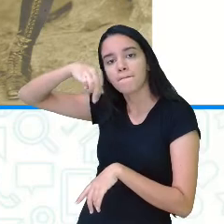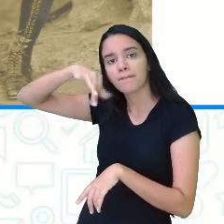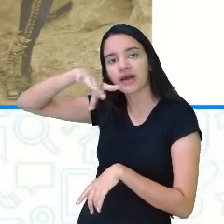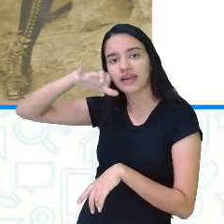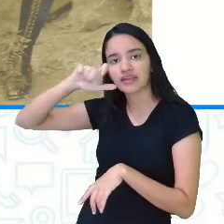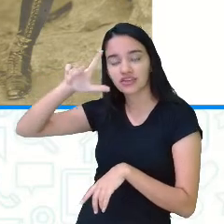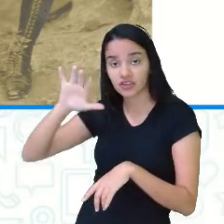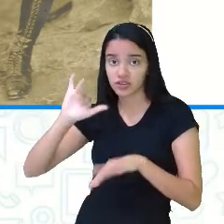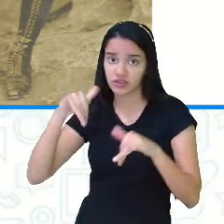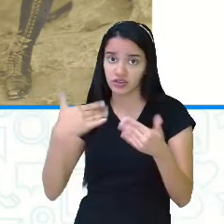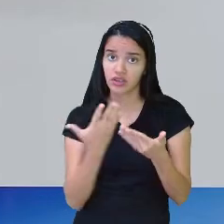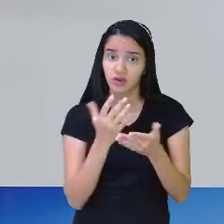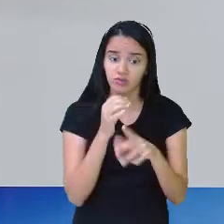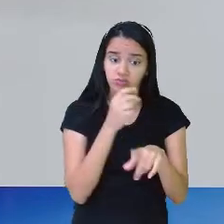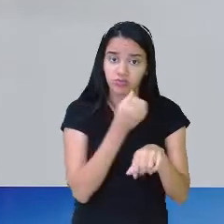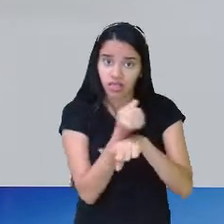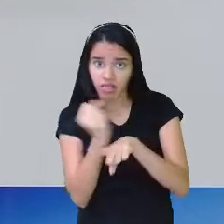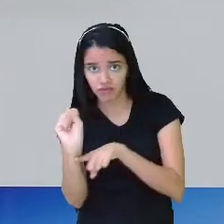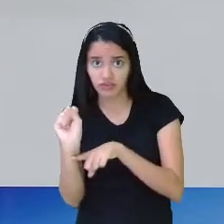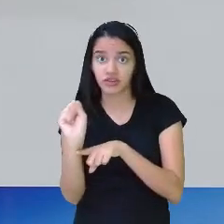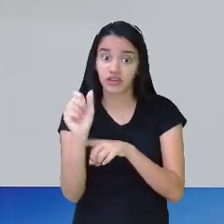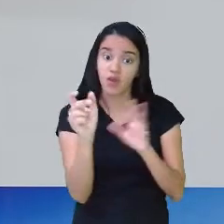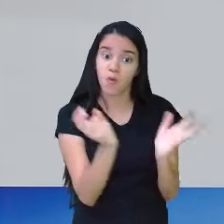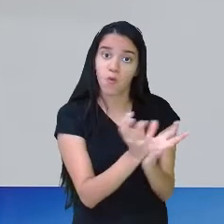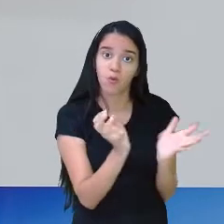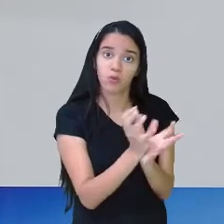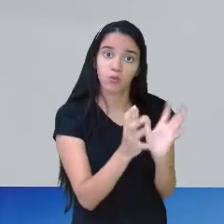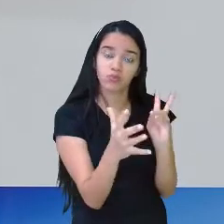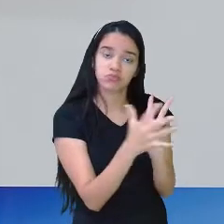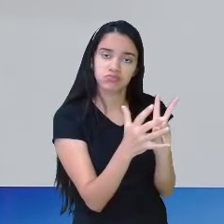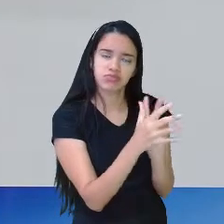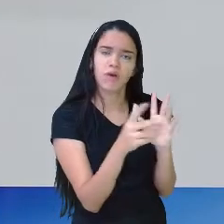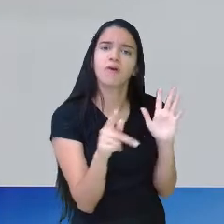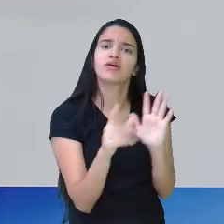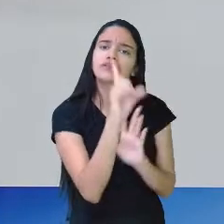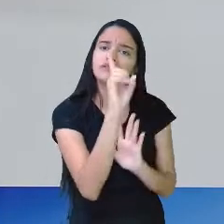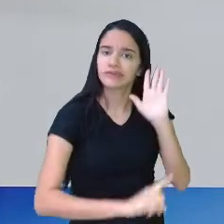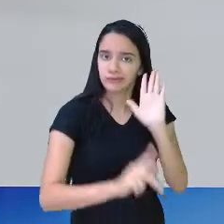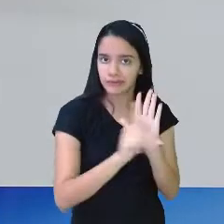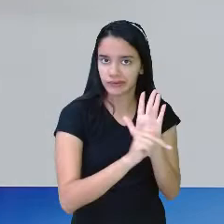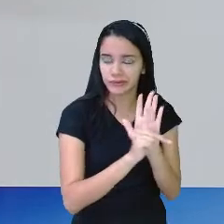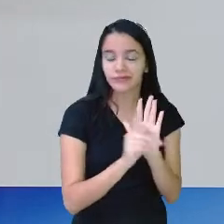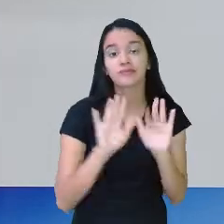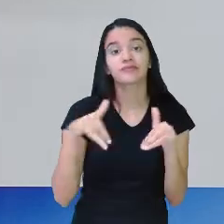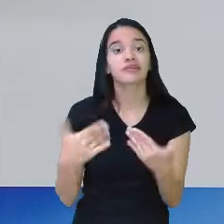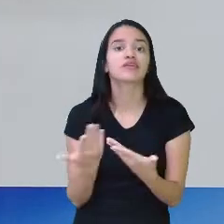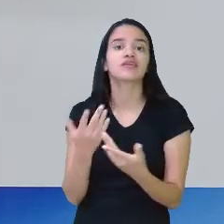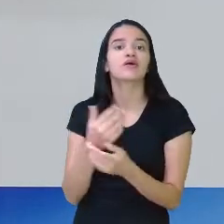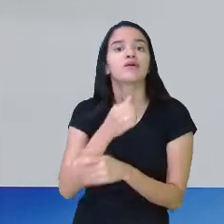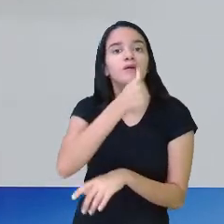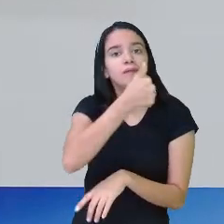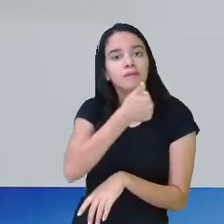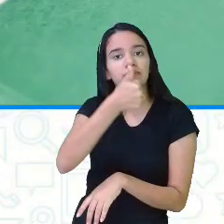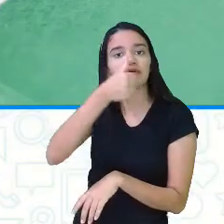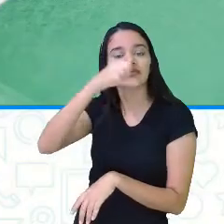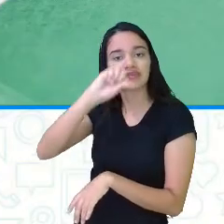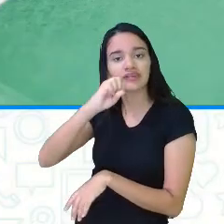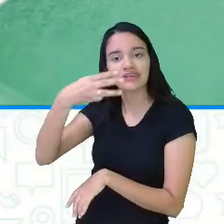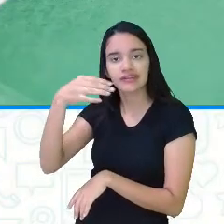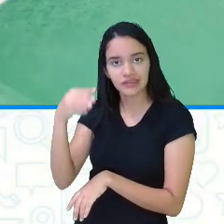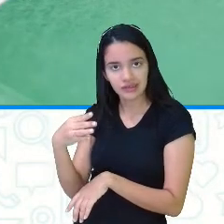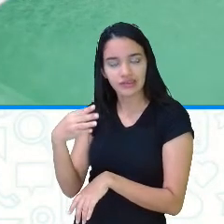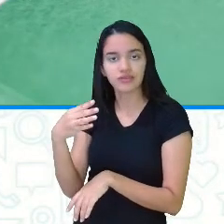fossem nações autônomas. Isso significou o quê? Que eles tivessem o seu próprio direito, tá bom? E em